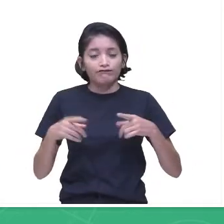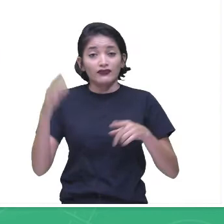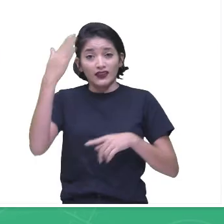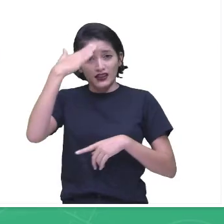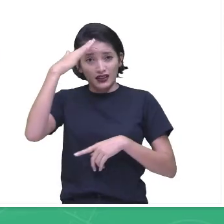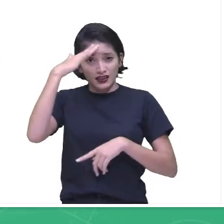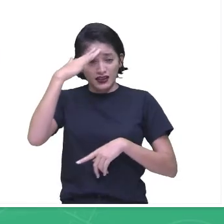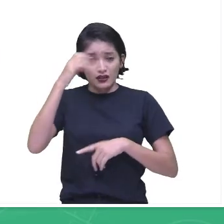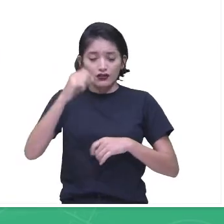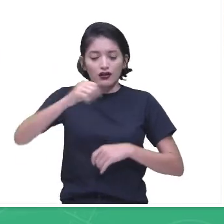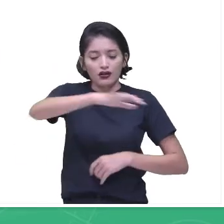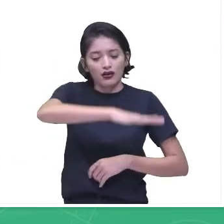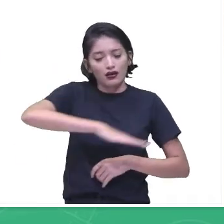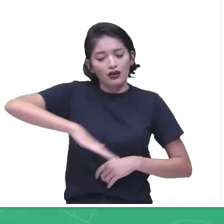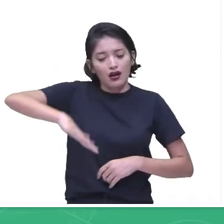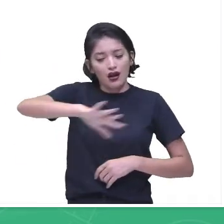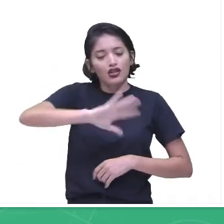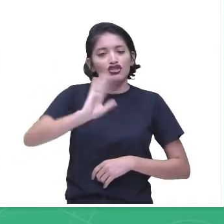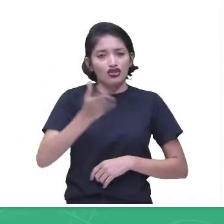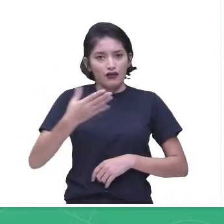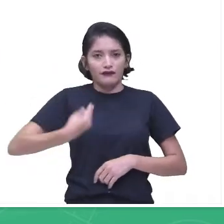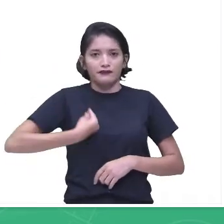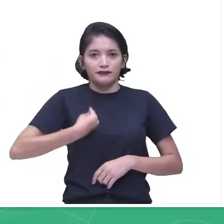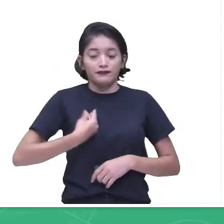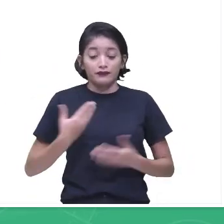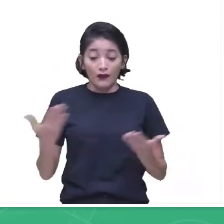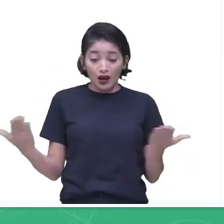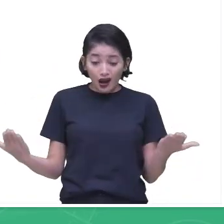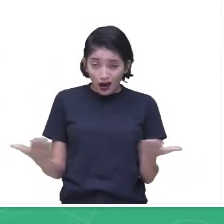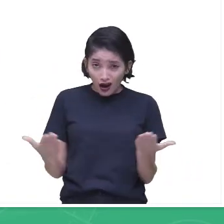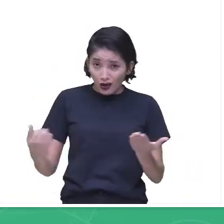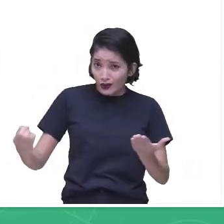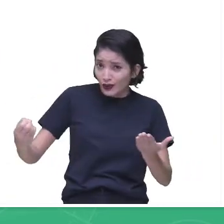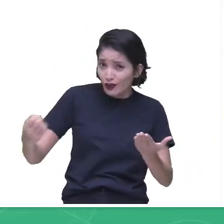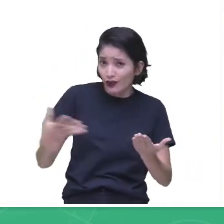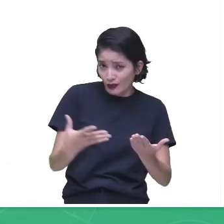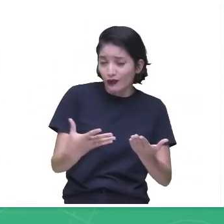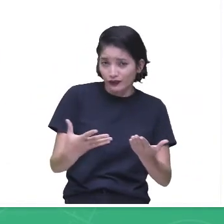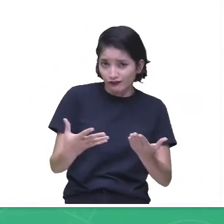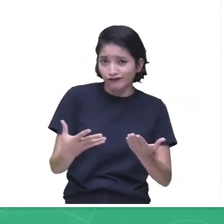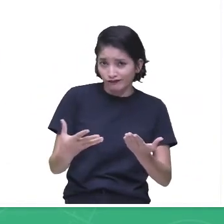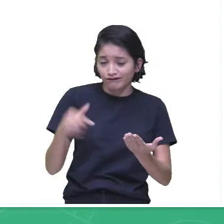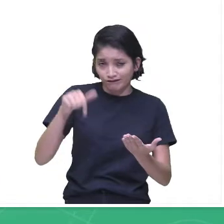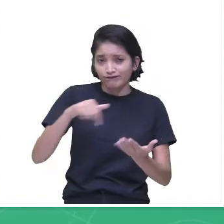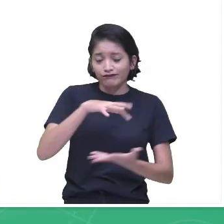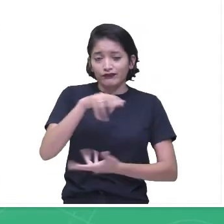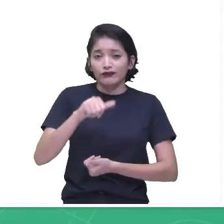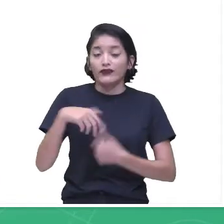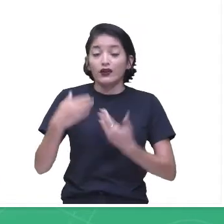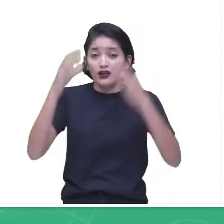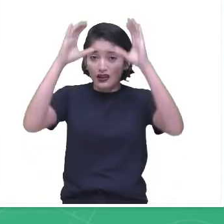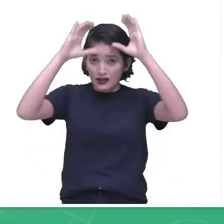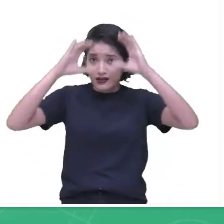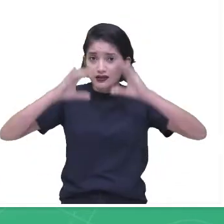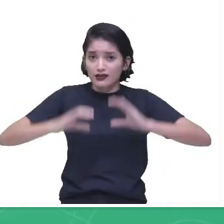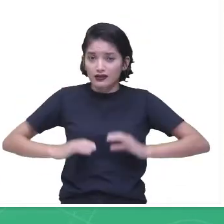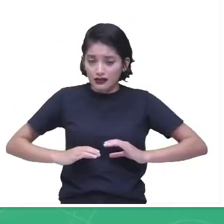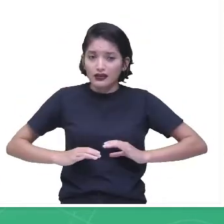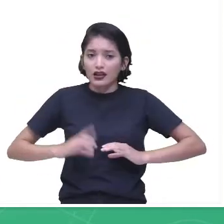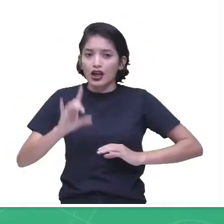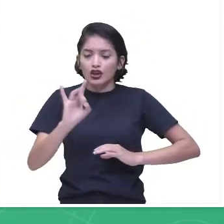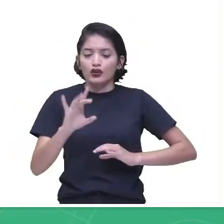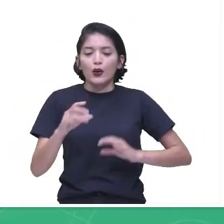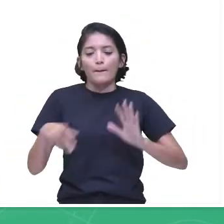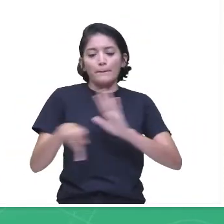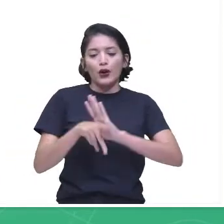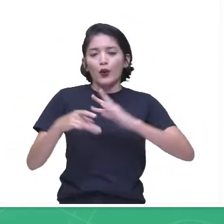compreendido no espaço rural. Então, hoje, na modernidade, no nosso mundo atual, a cidadania ela não está restrita só à